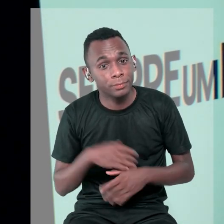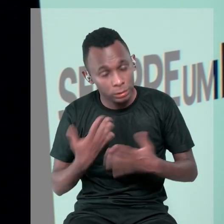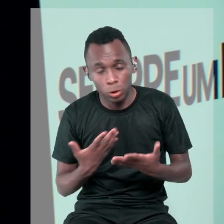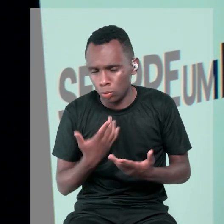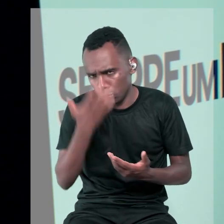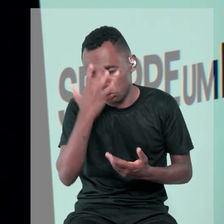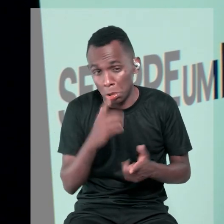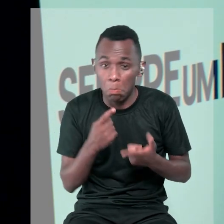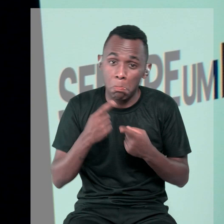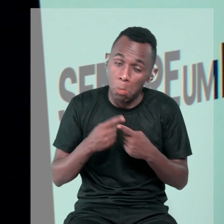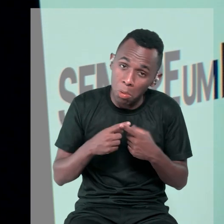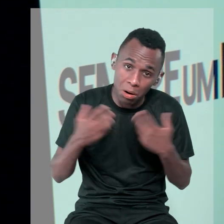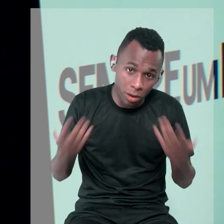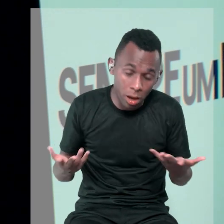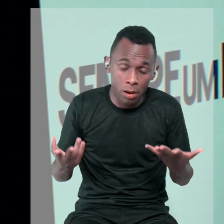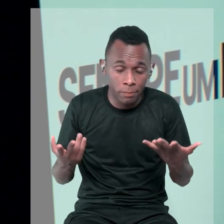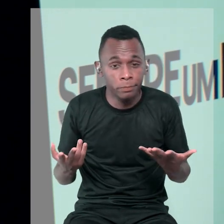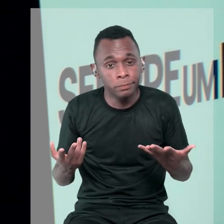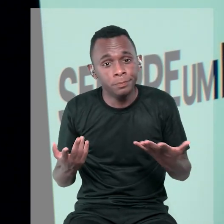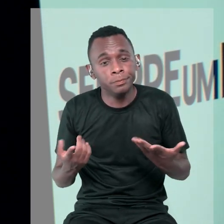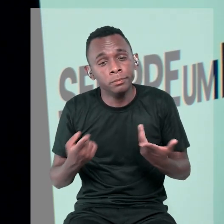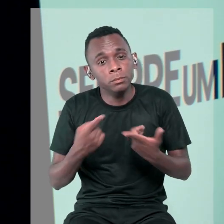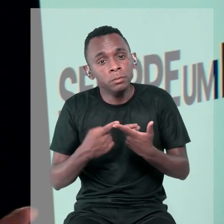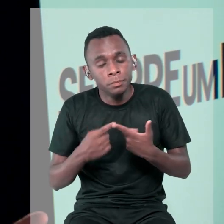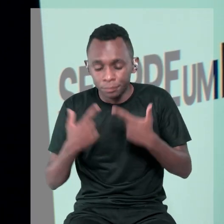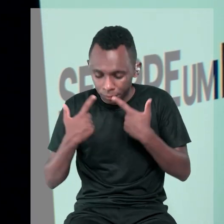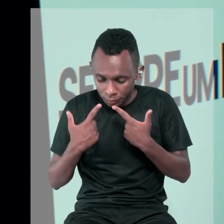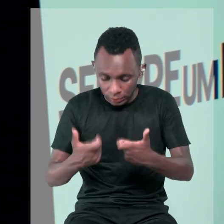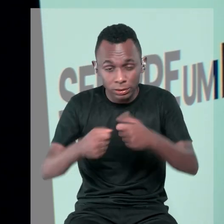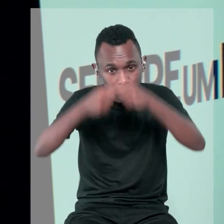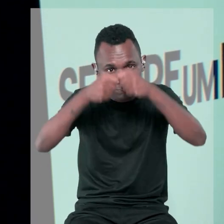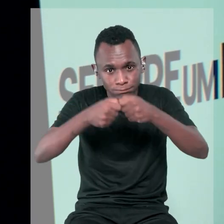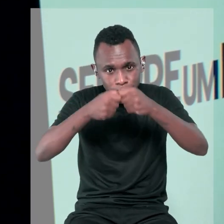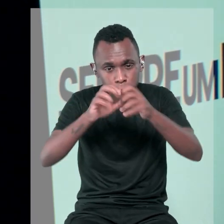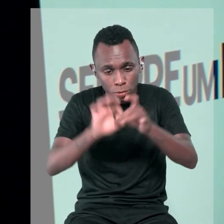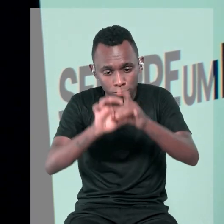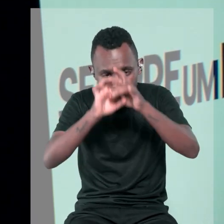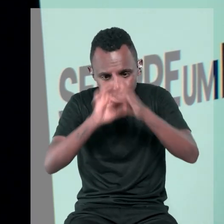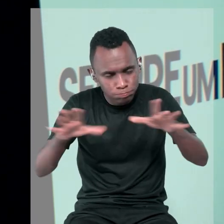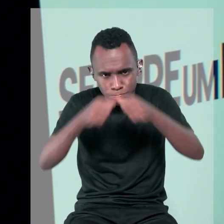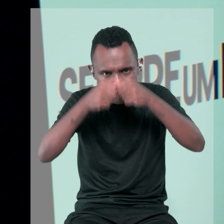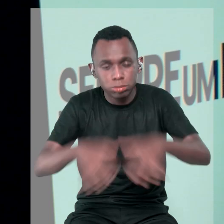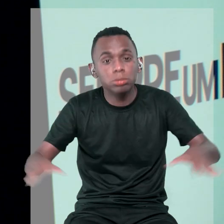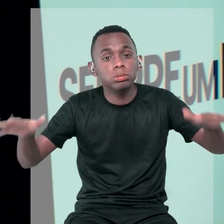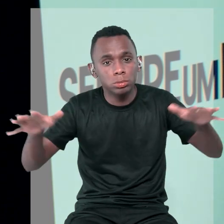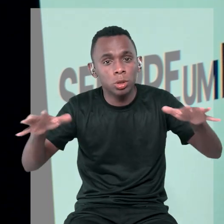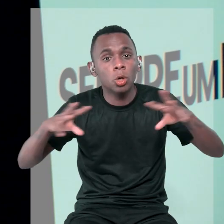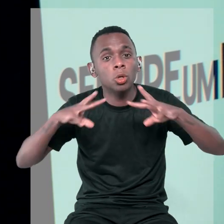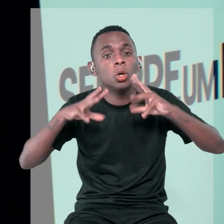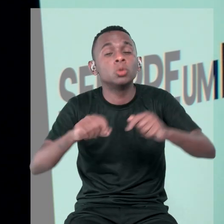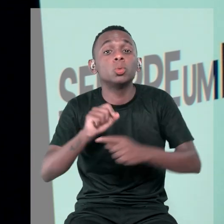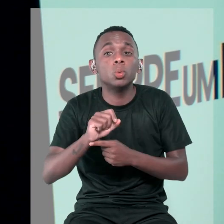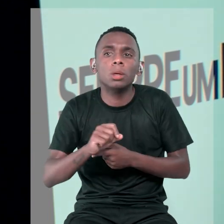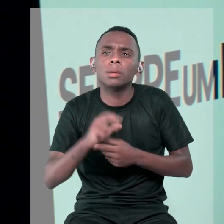porque a guerra, né, quando explode a aliança aqui, né, em torno da Iugoslávia, não sei porquê, tudo se passou como se aquela